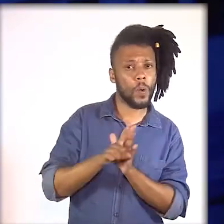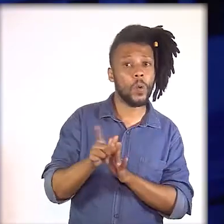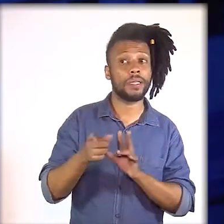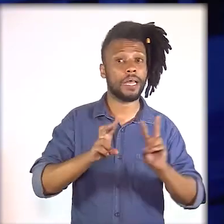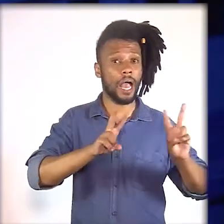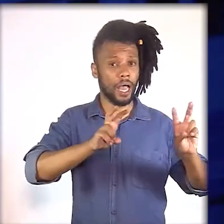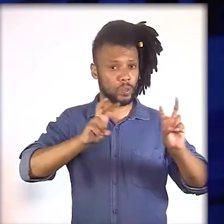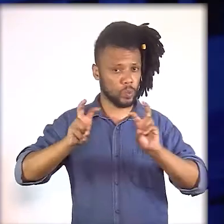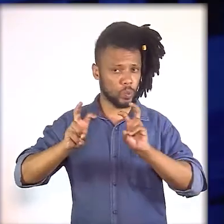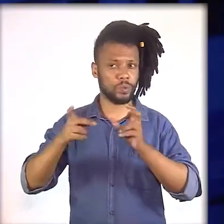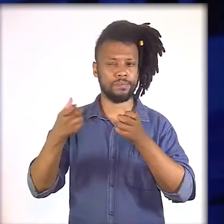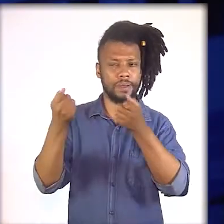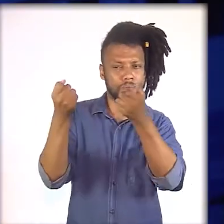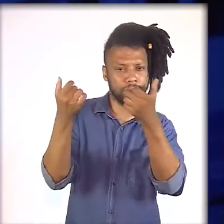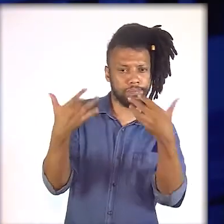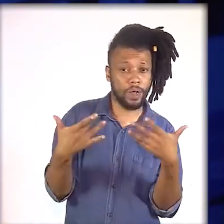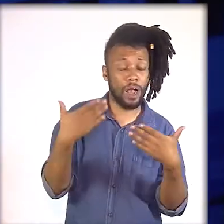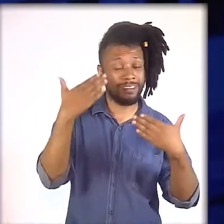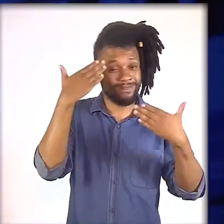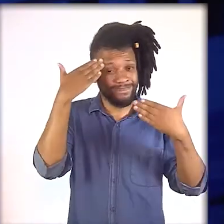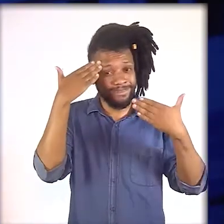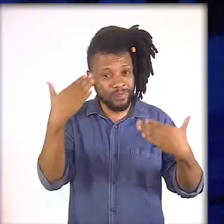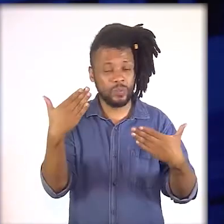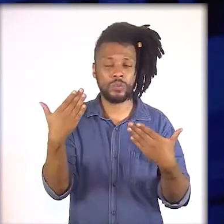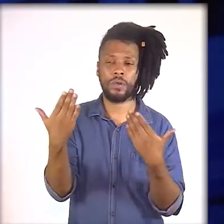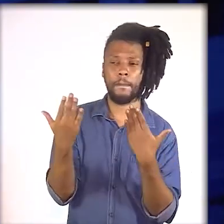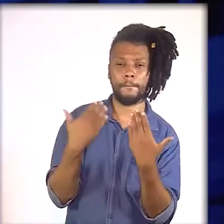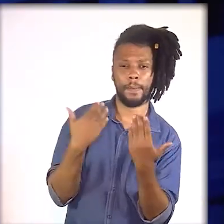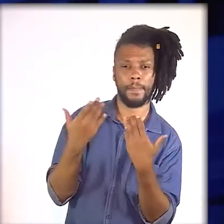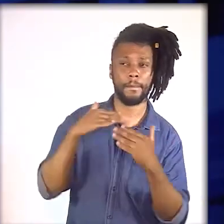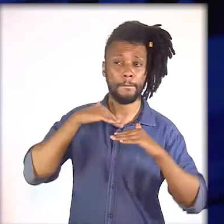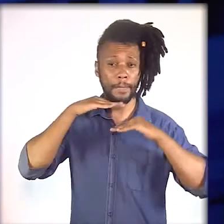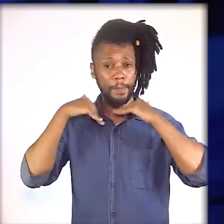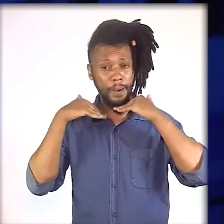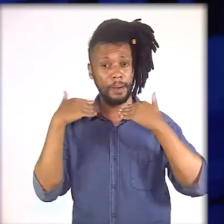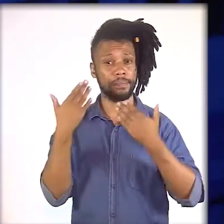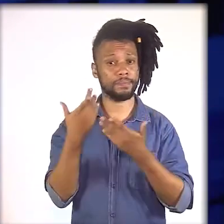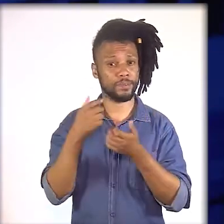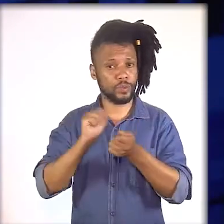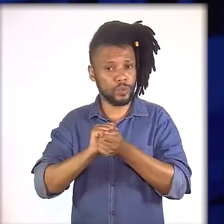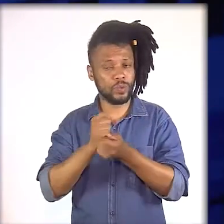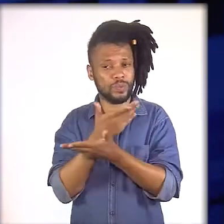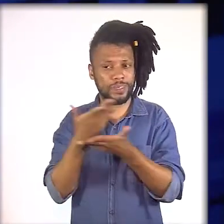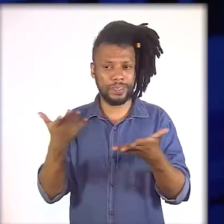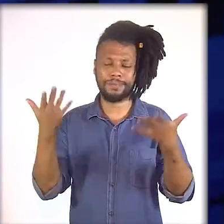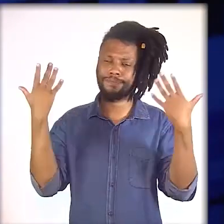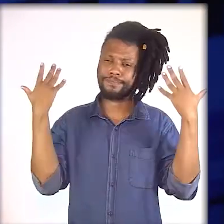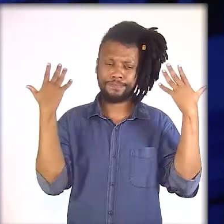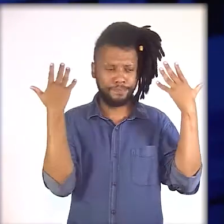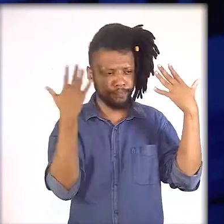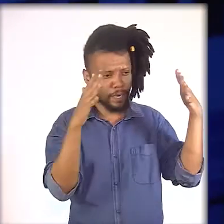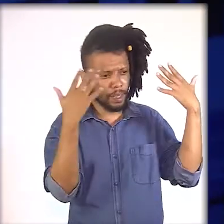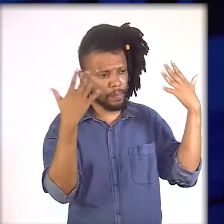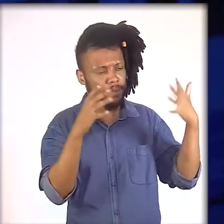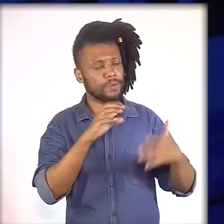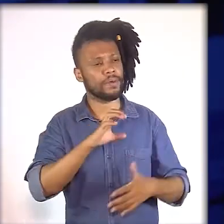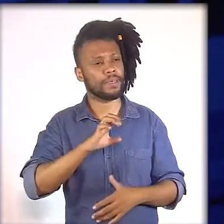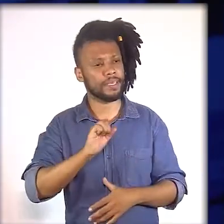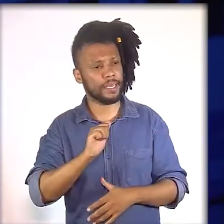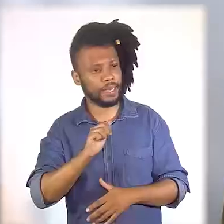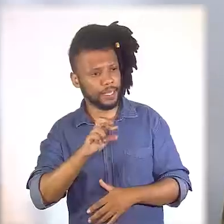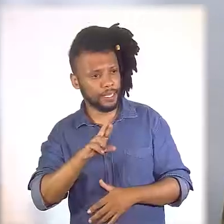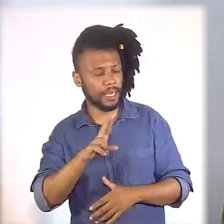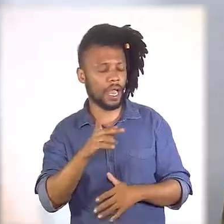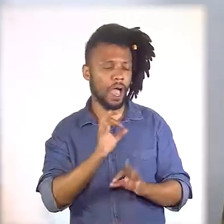fazer e assuntos para conversar. Eu agradeço muito a conversa com vocês. Te parabenizo,